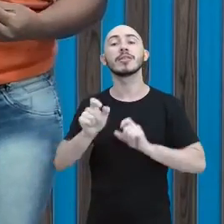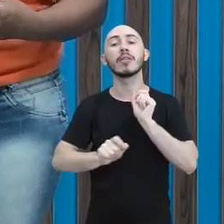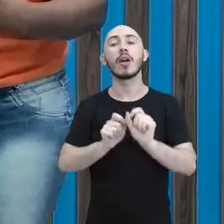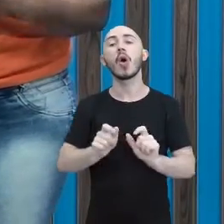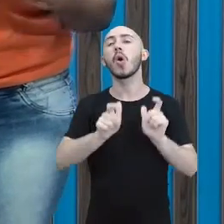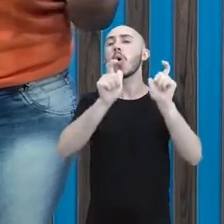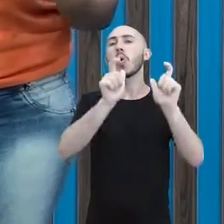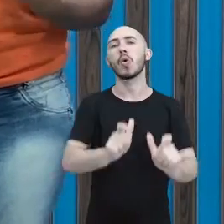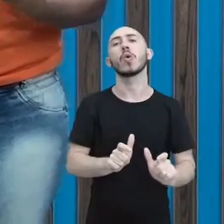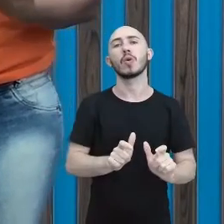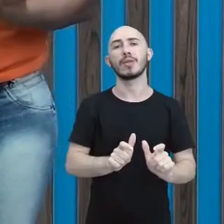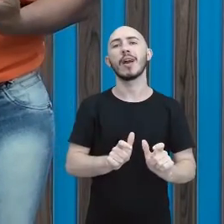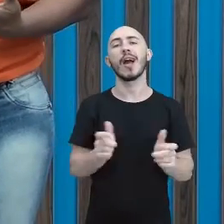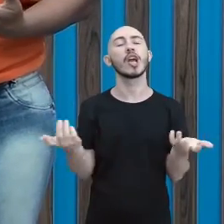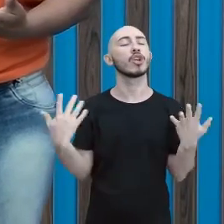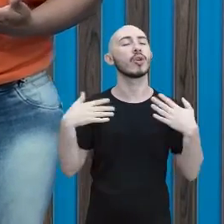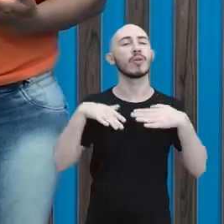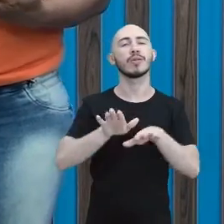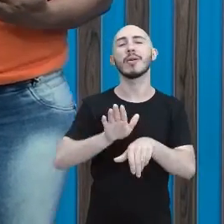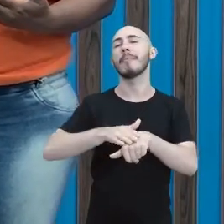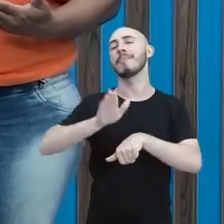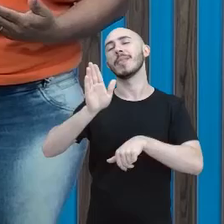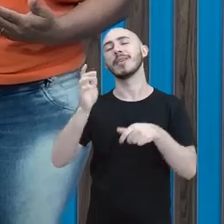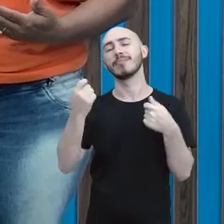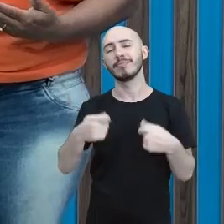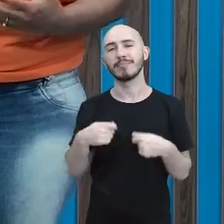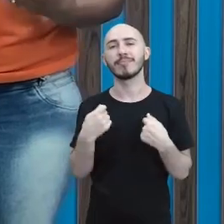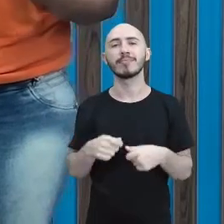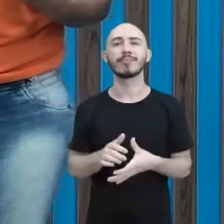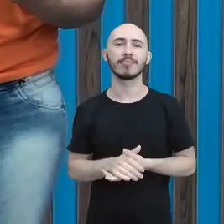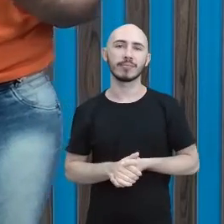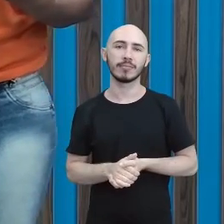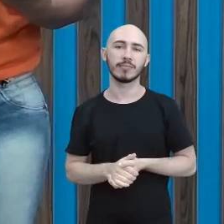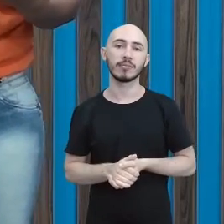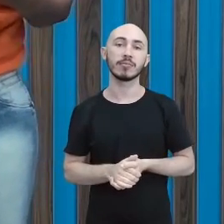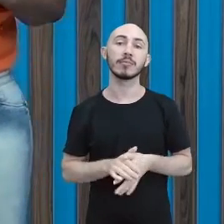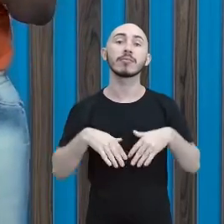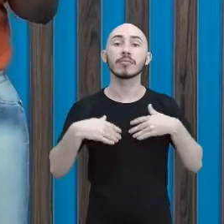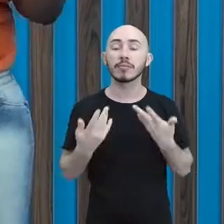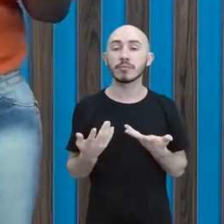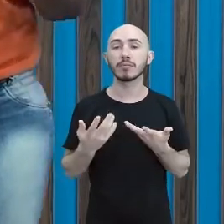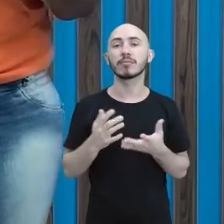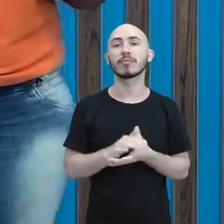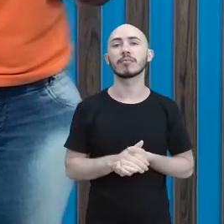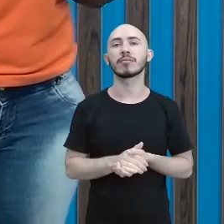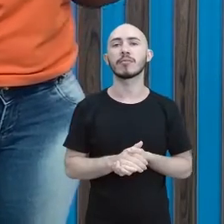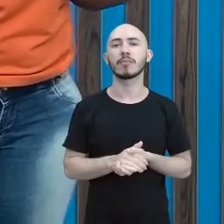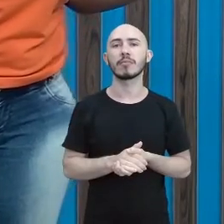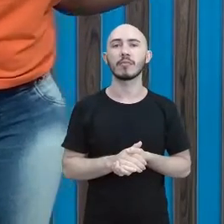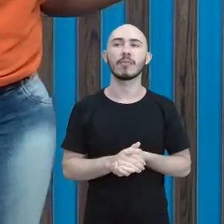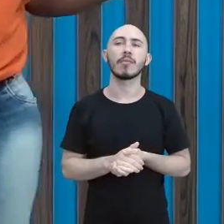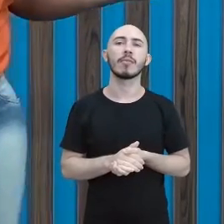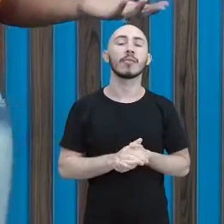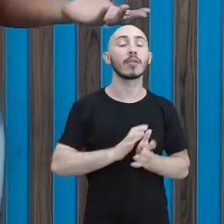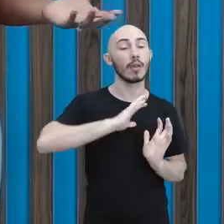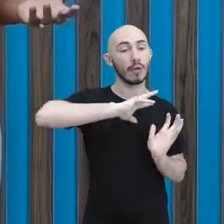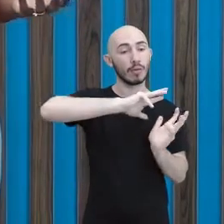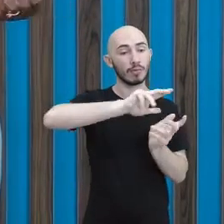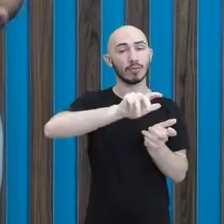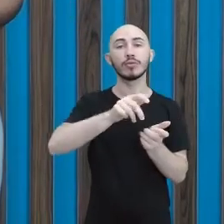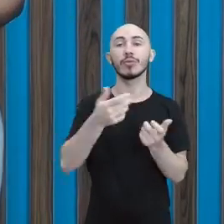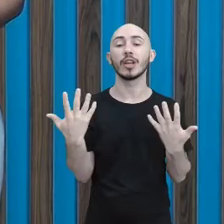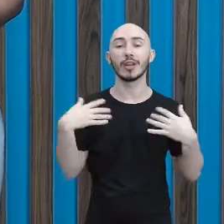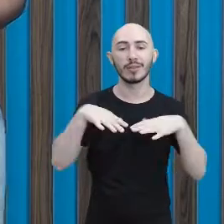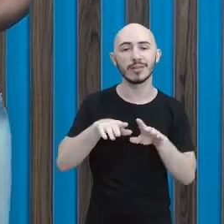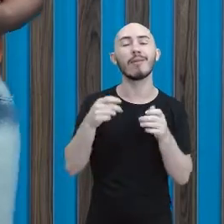lugar com mais inclusão. Quando a gente fala que o mundo precisa de lugares com mais inclusão, o